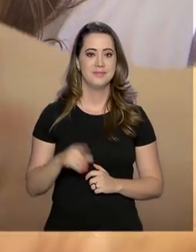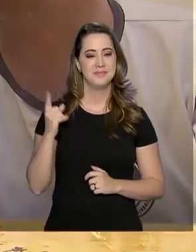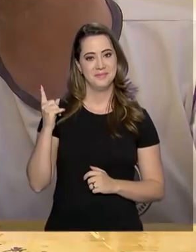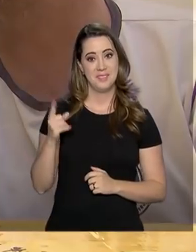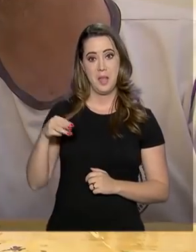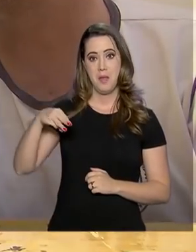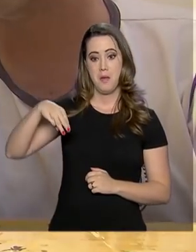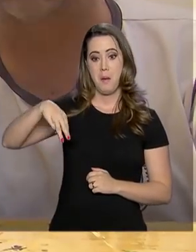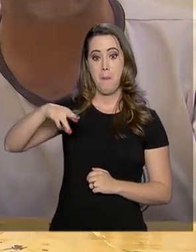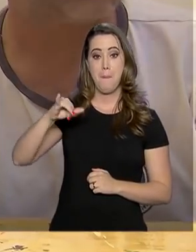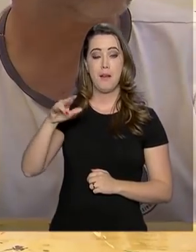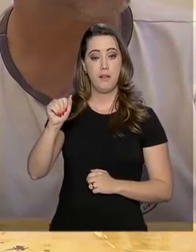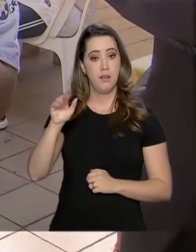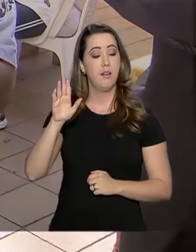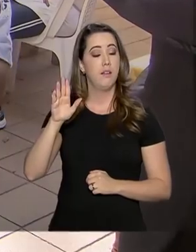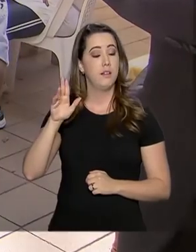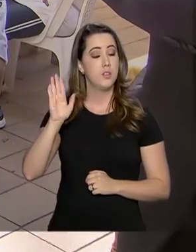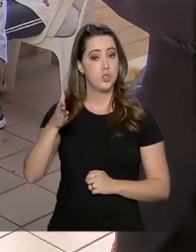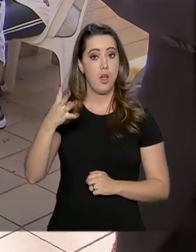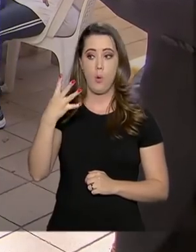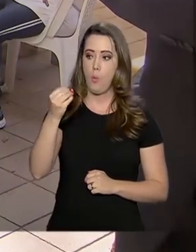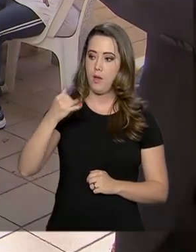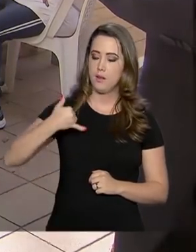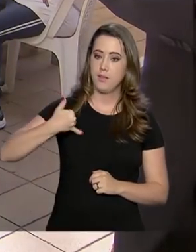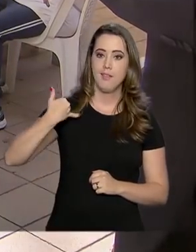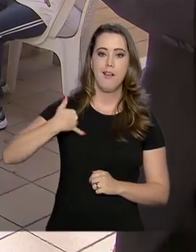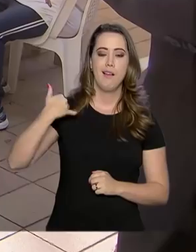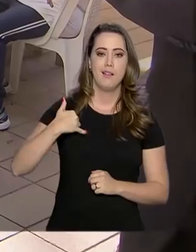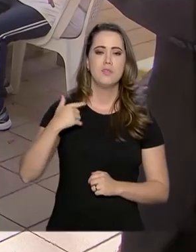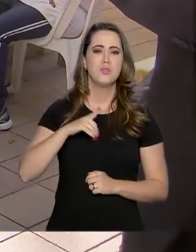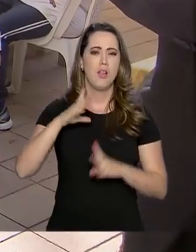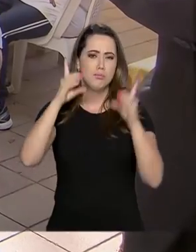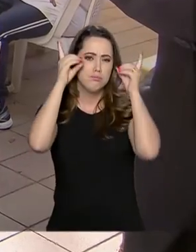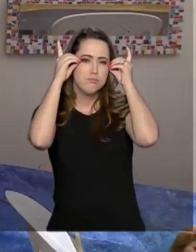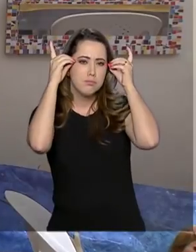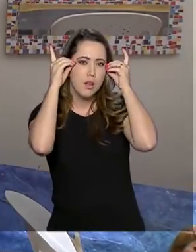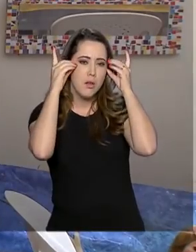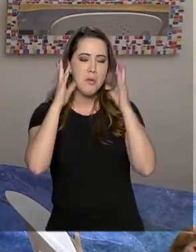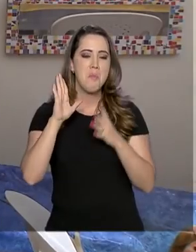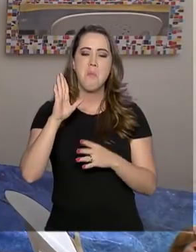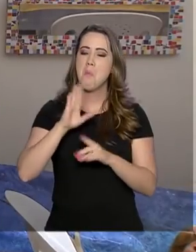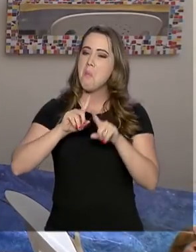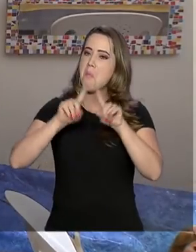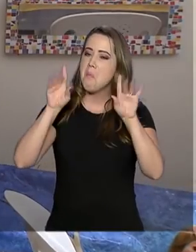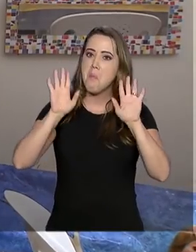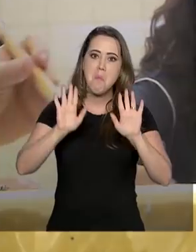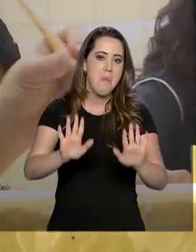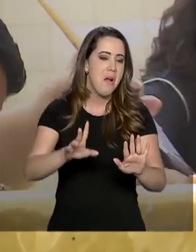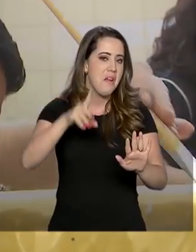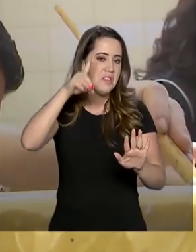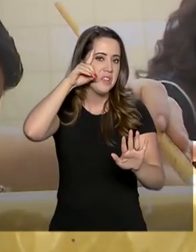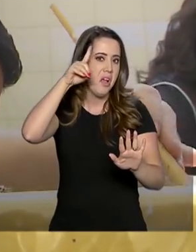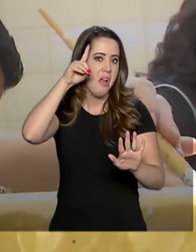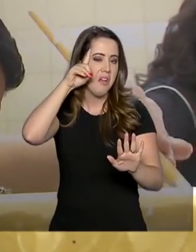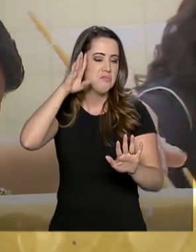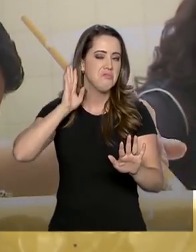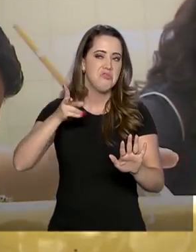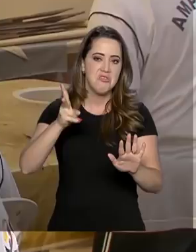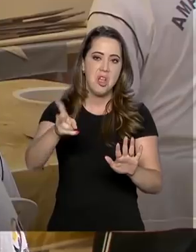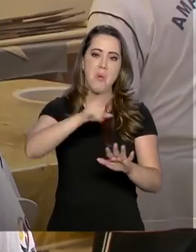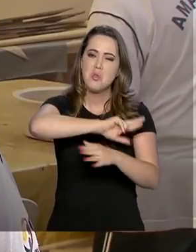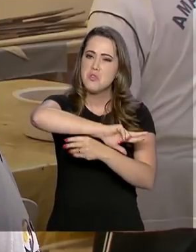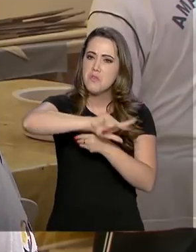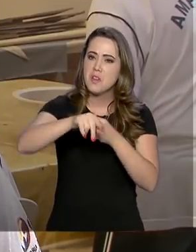Mariana, de 40 anos, tem Síndrome de Down, mas isso não a impede de ter uma rotina agitada e cheia de